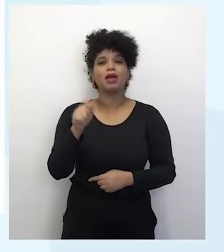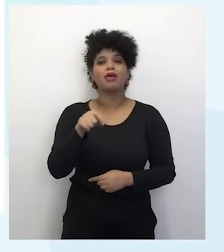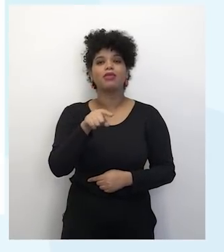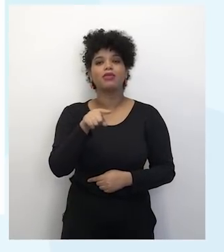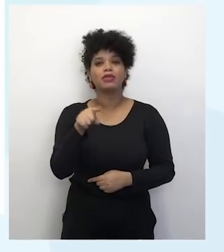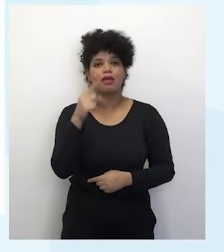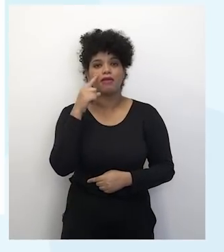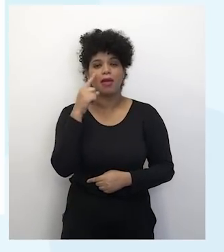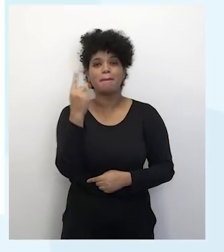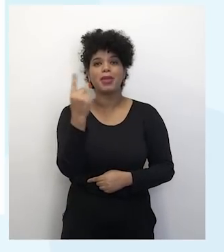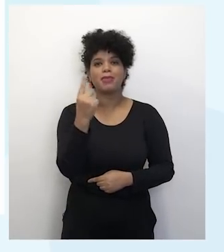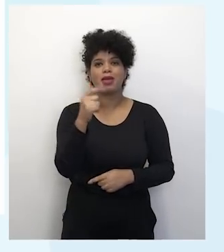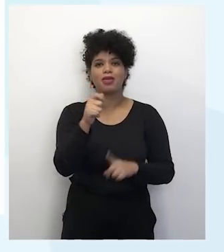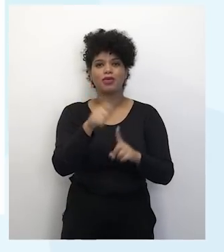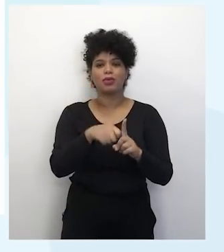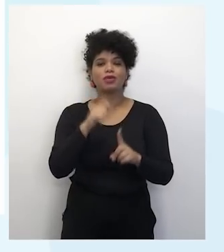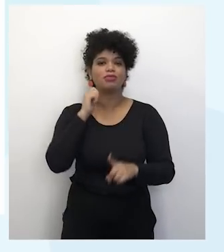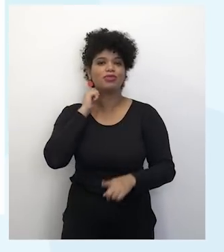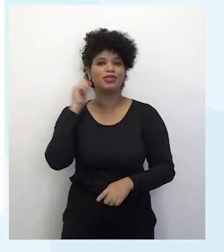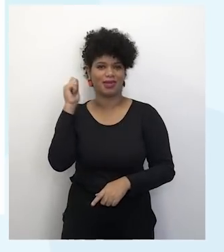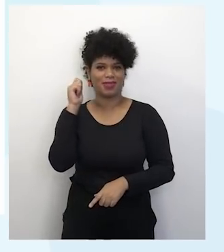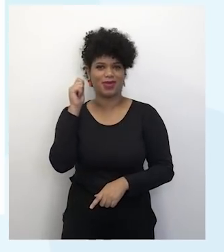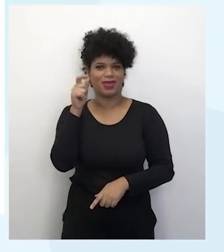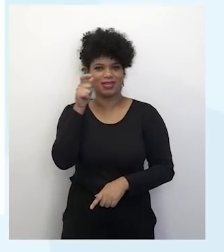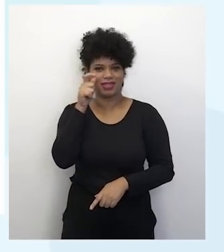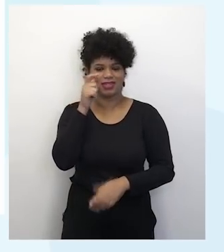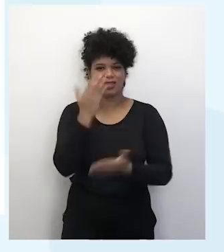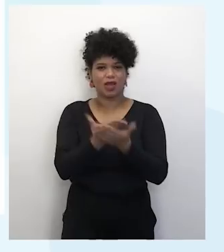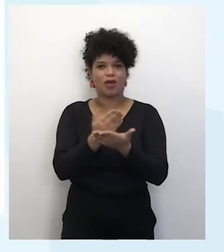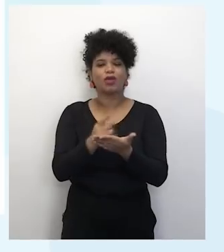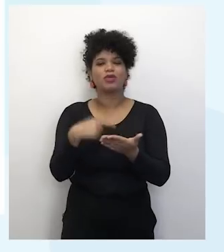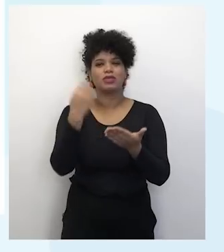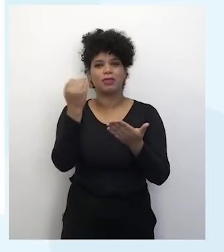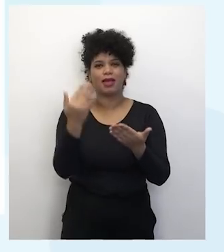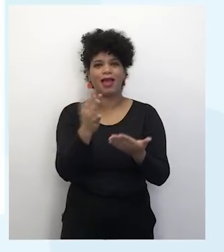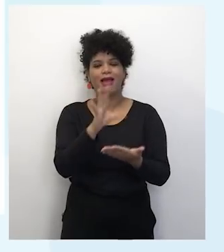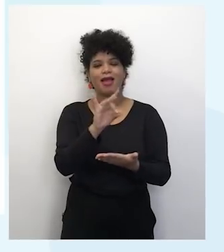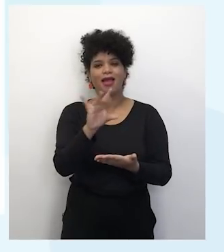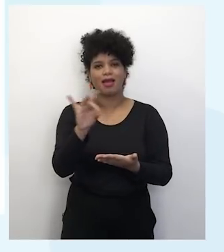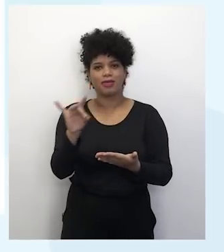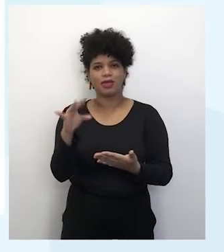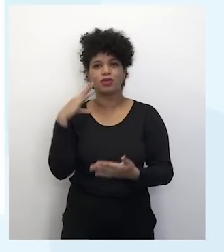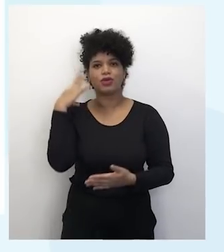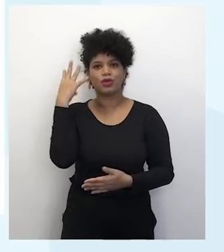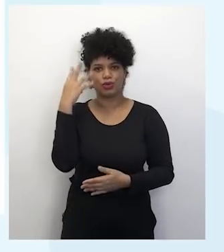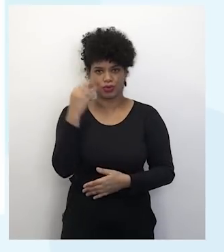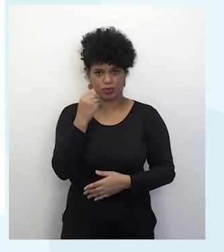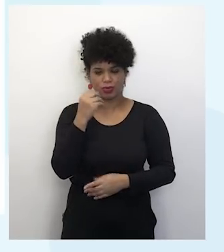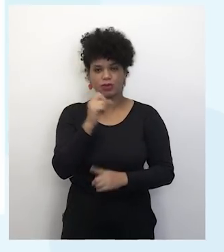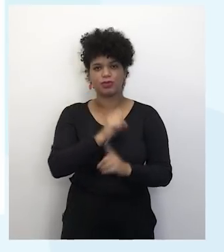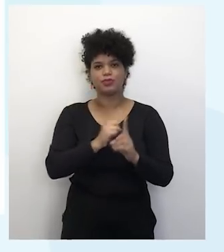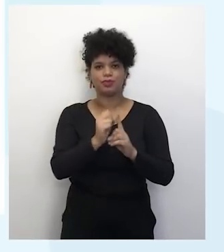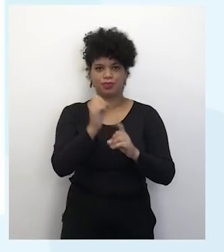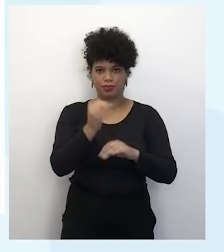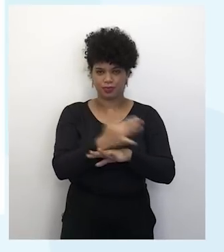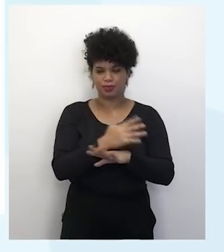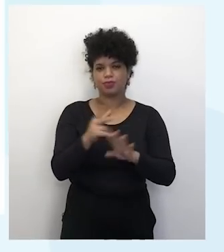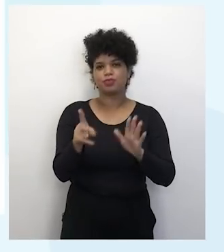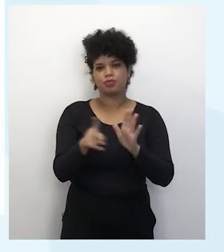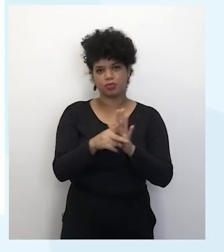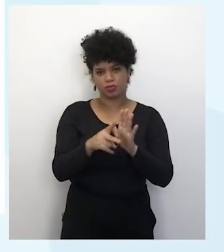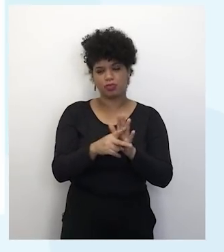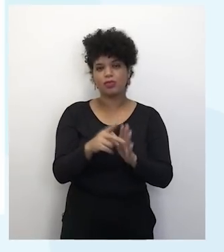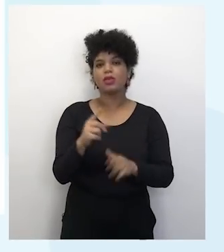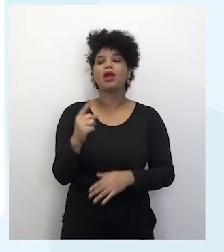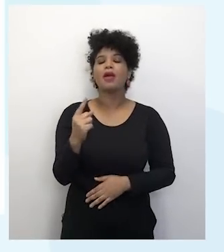passou, né, a aula falando cada uma das competências escolhidas para essa série, no caso, a